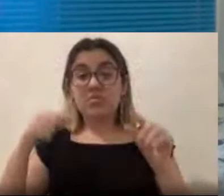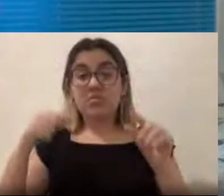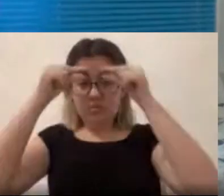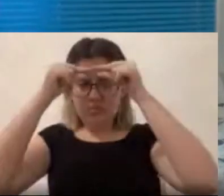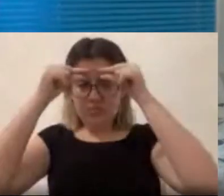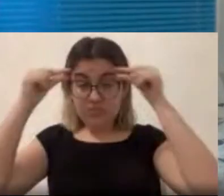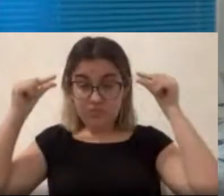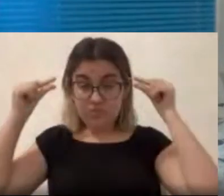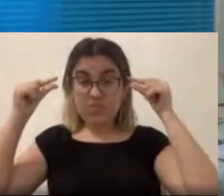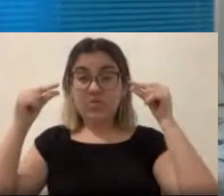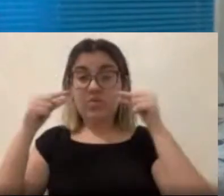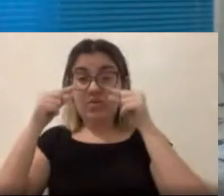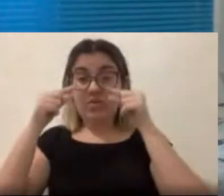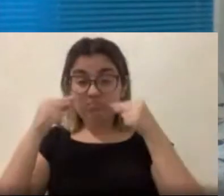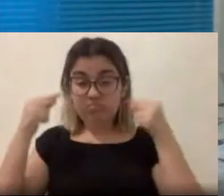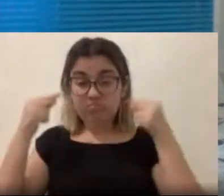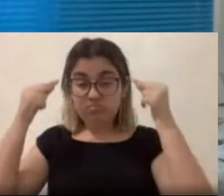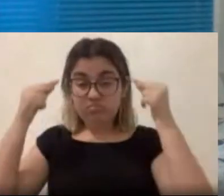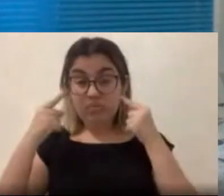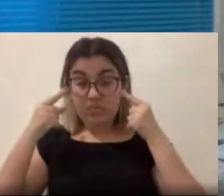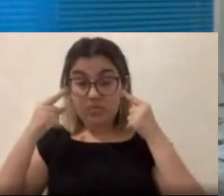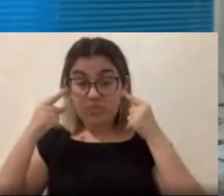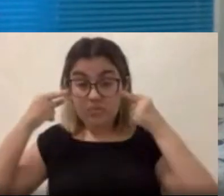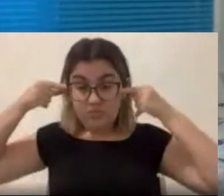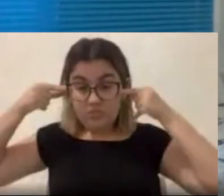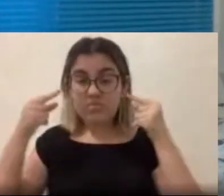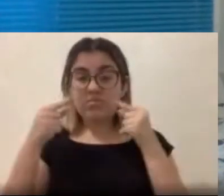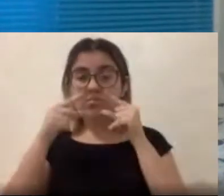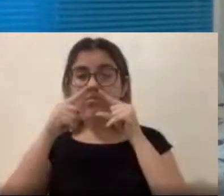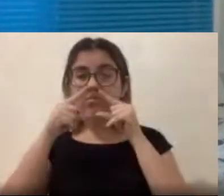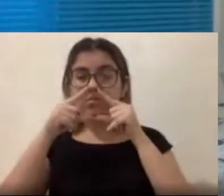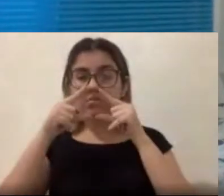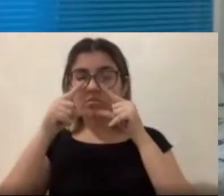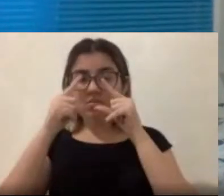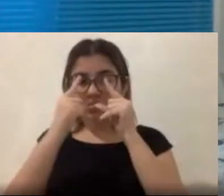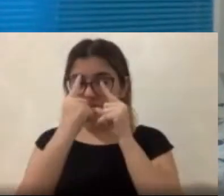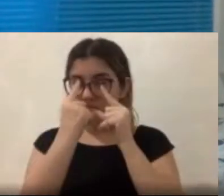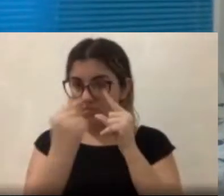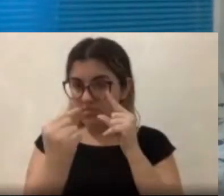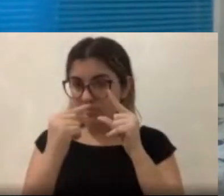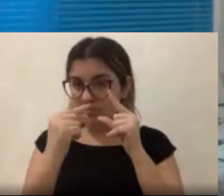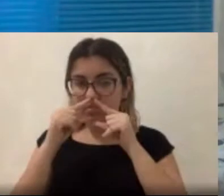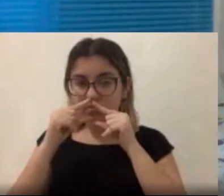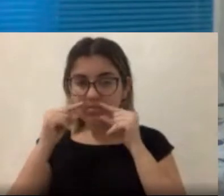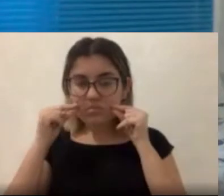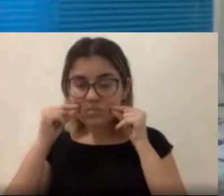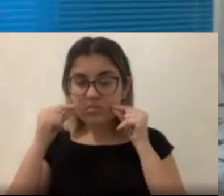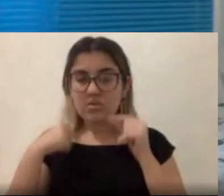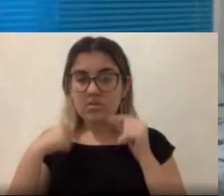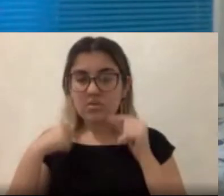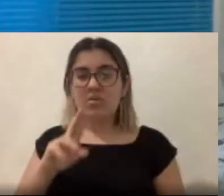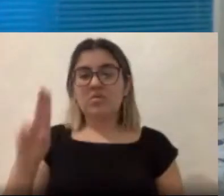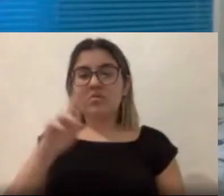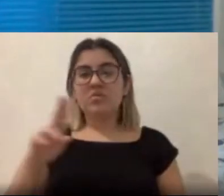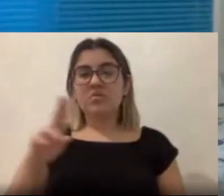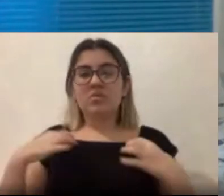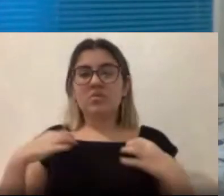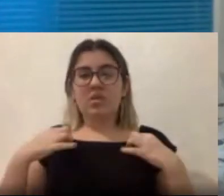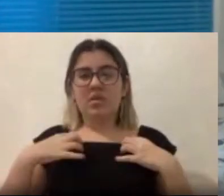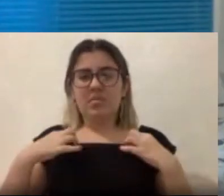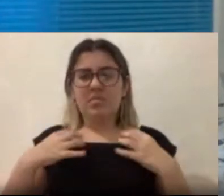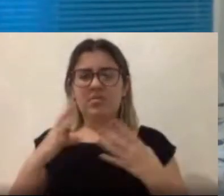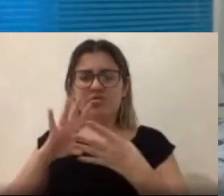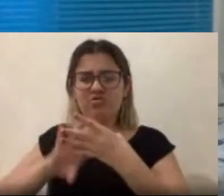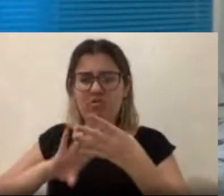olhos redondos e fundos, nariz grande, boca pequena. Estou usando uma camisa xadrez em